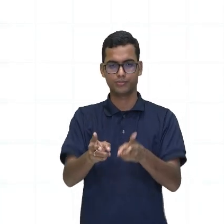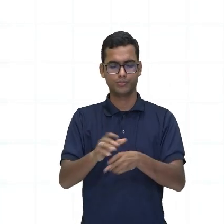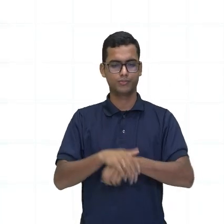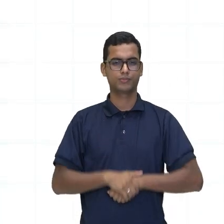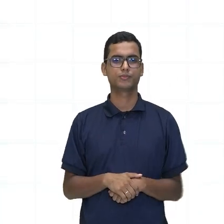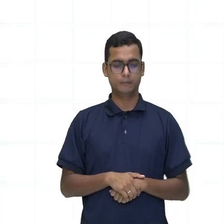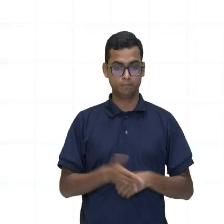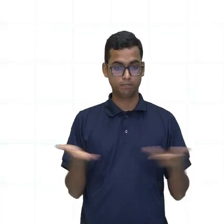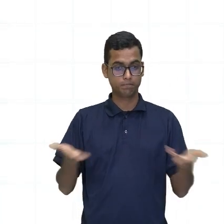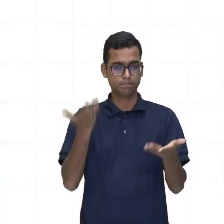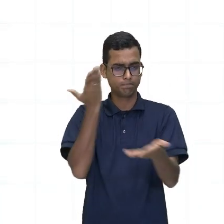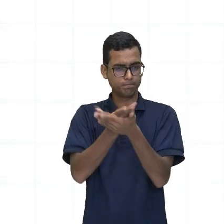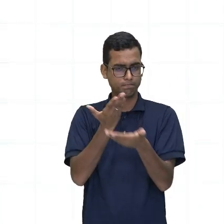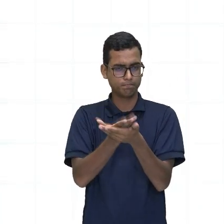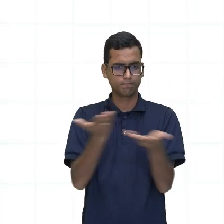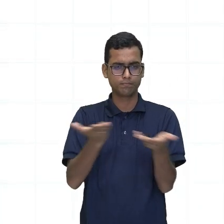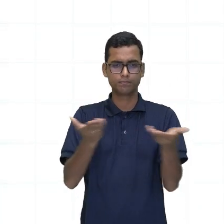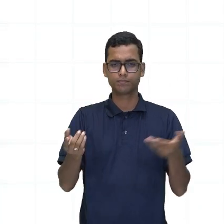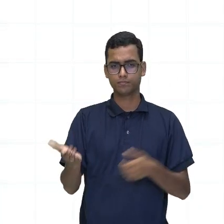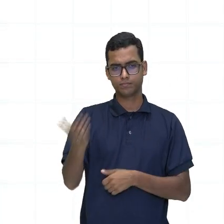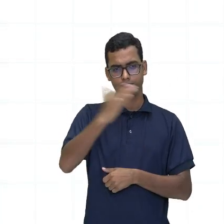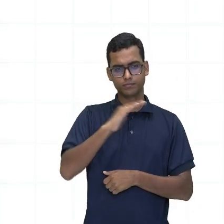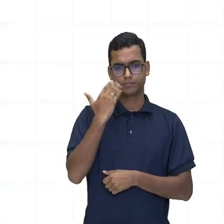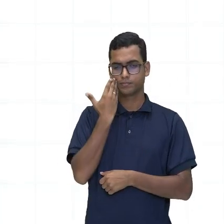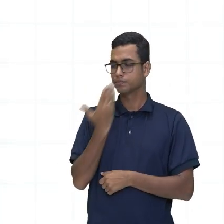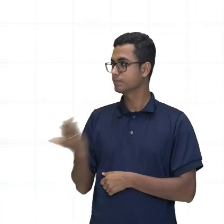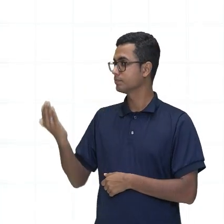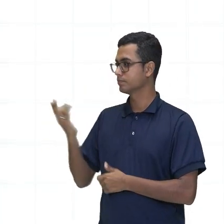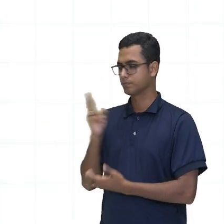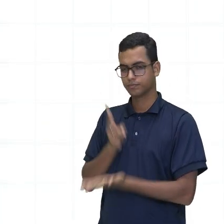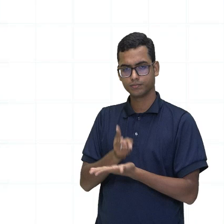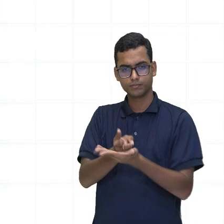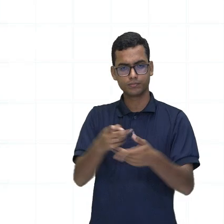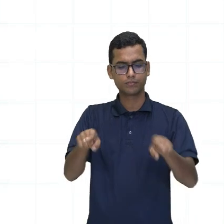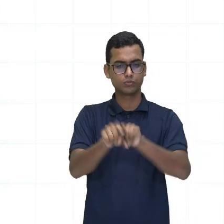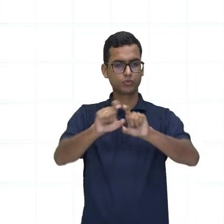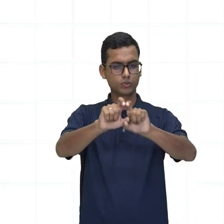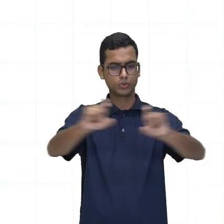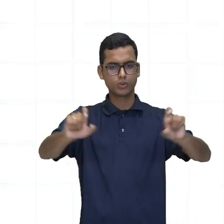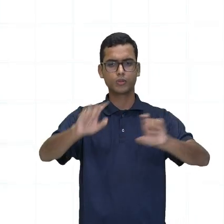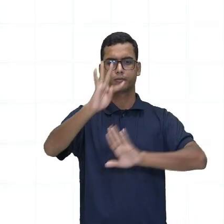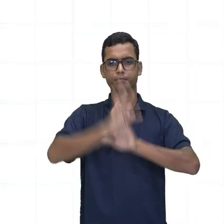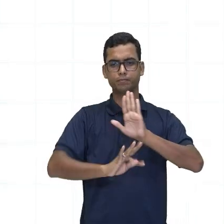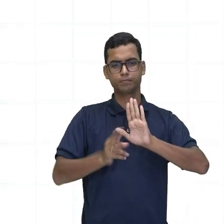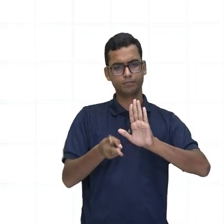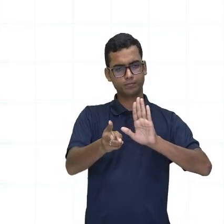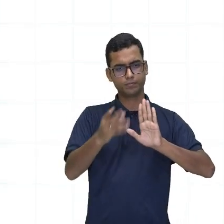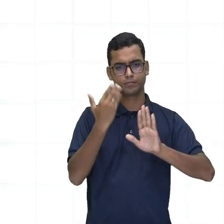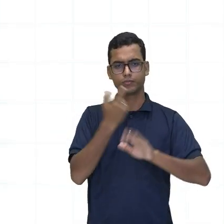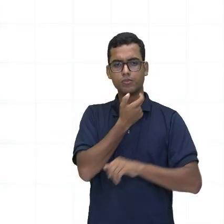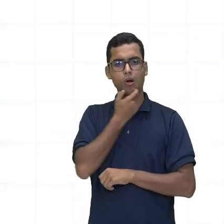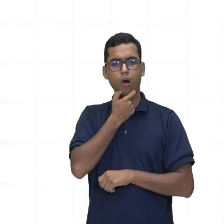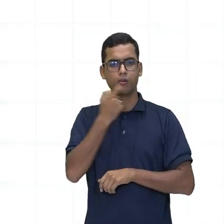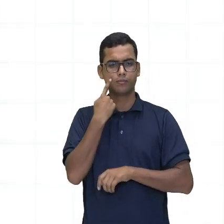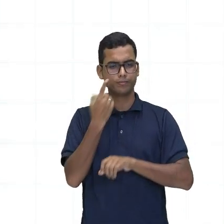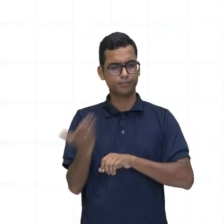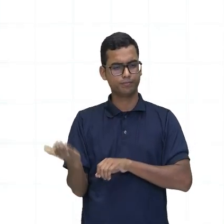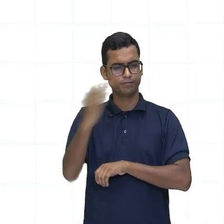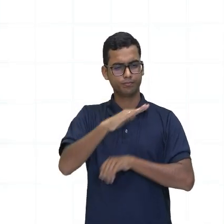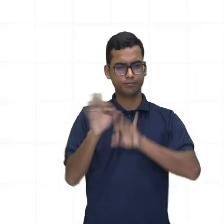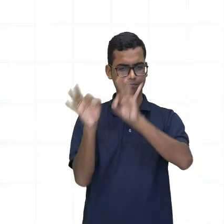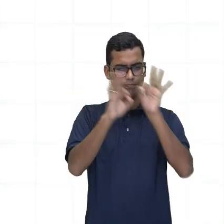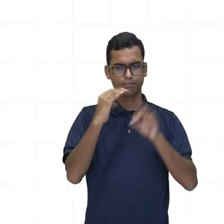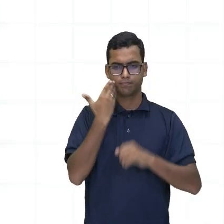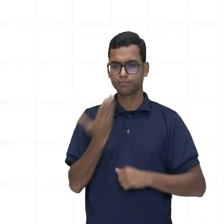agora para um estudo. According to a study on media influence conducted by the Kaiser